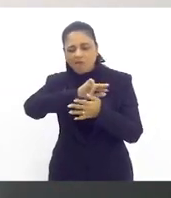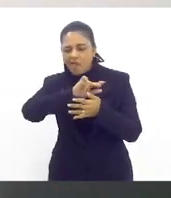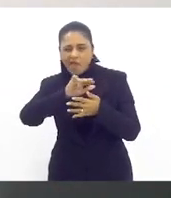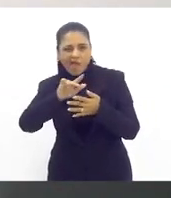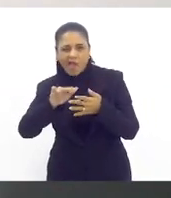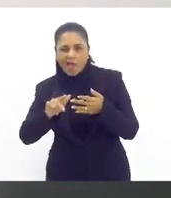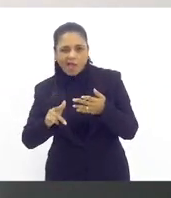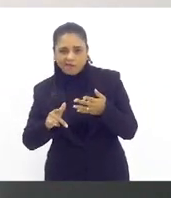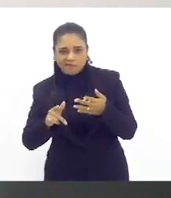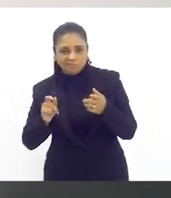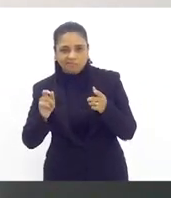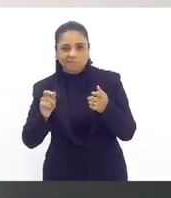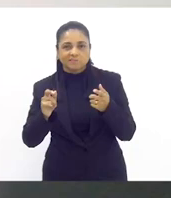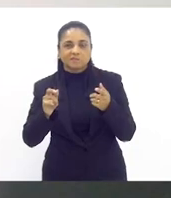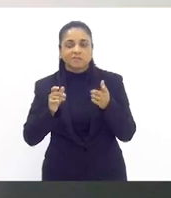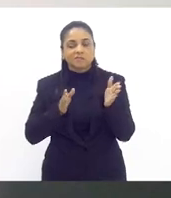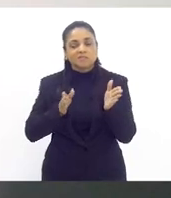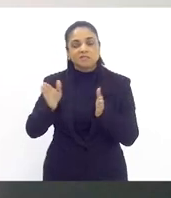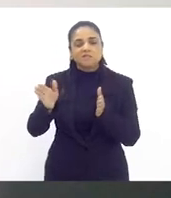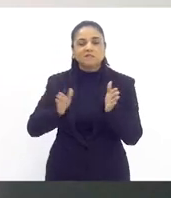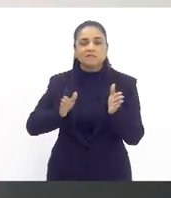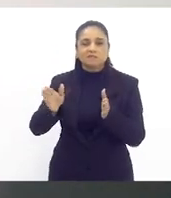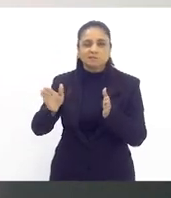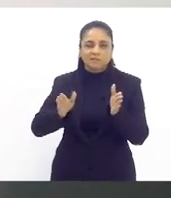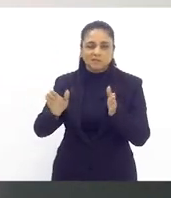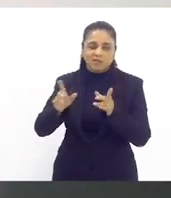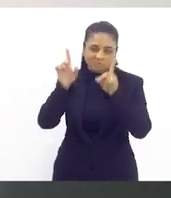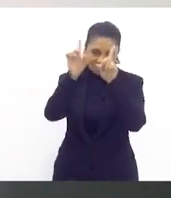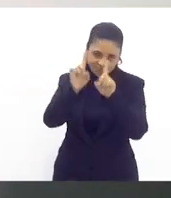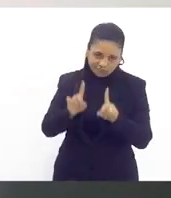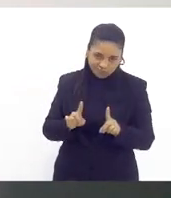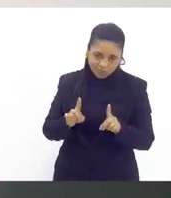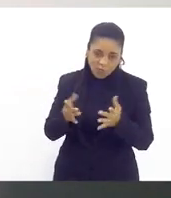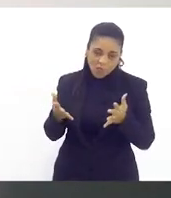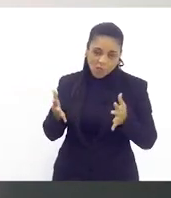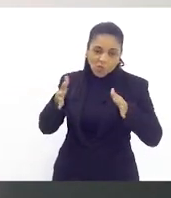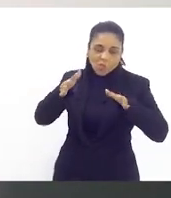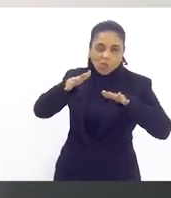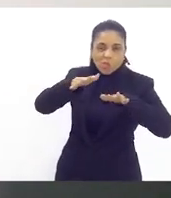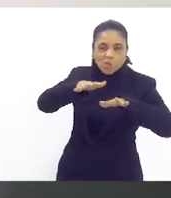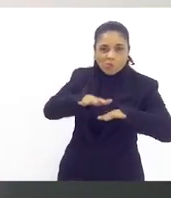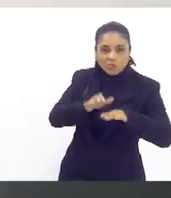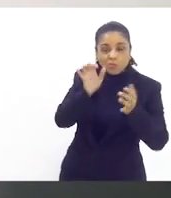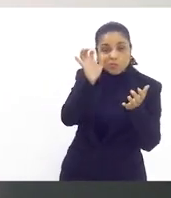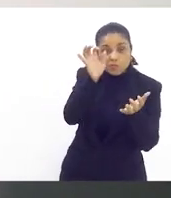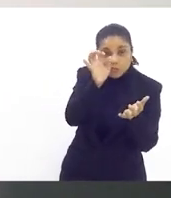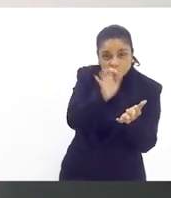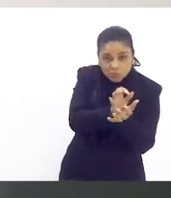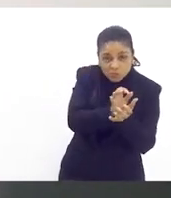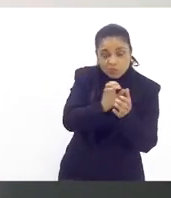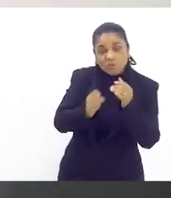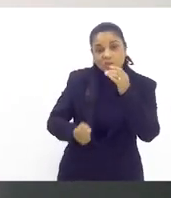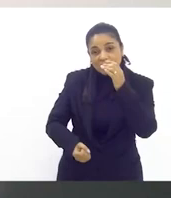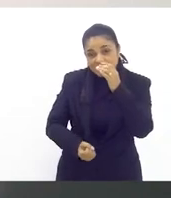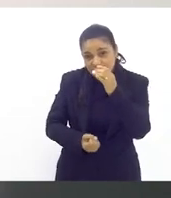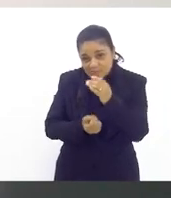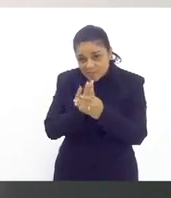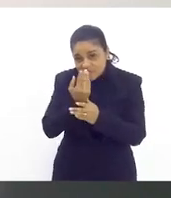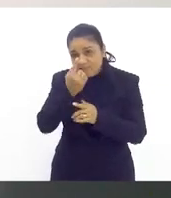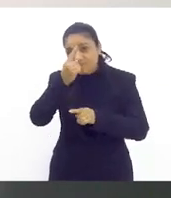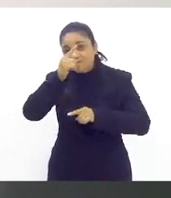todas as possibilidades que tem de acessibilidade de inclusão nas equipes nas Produções